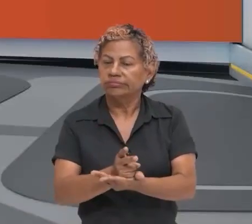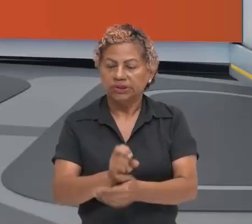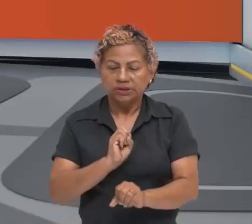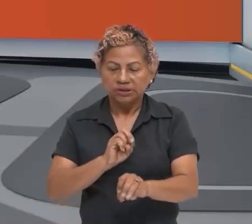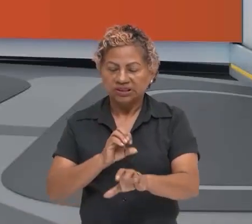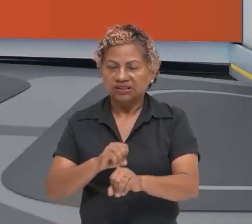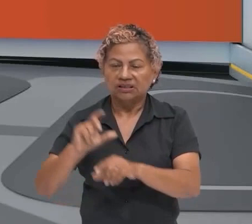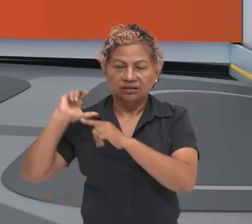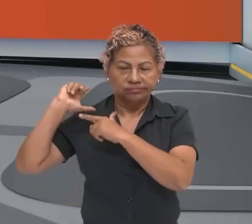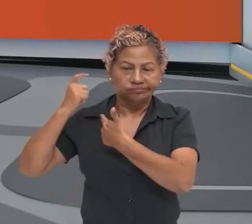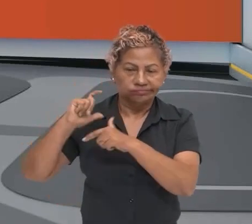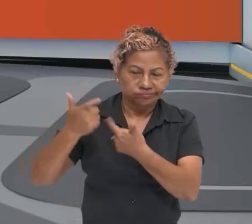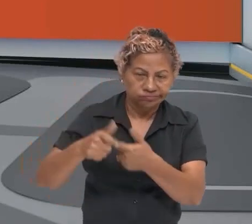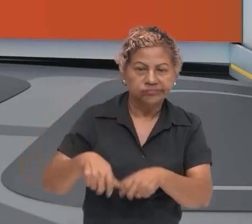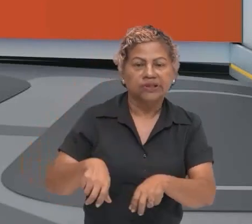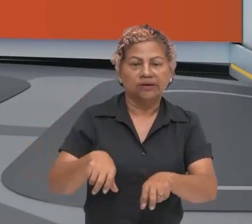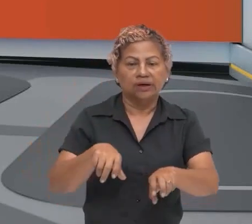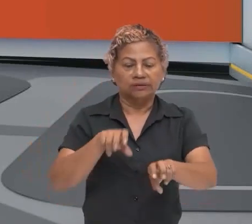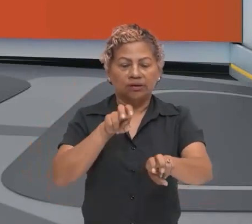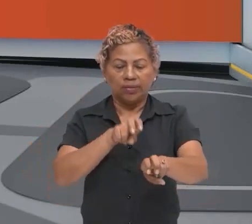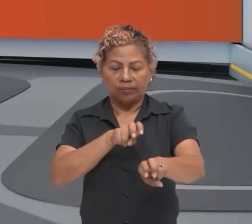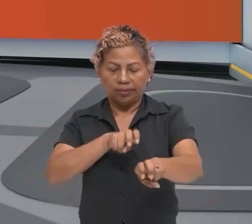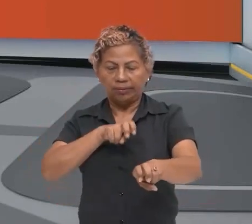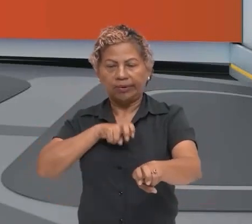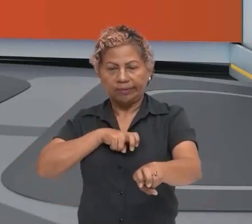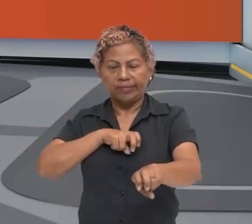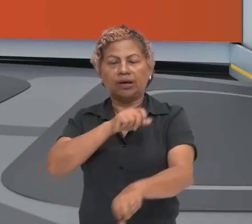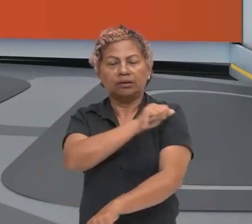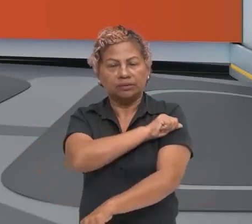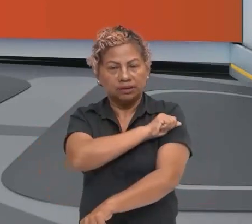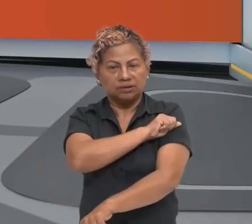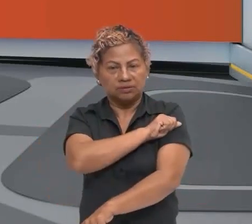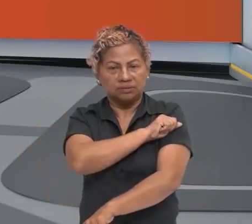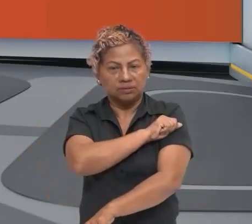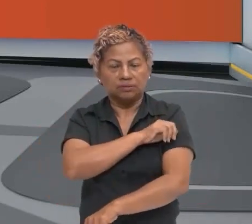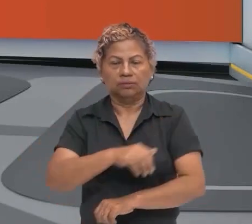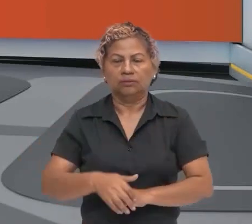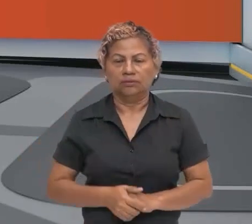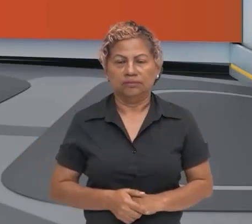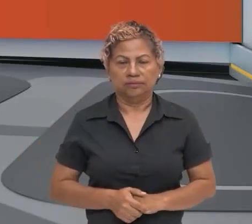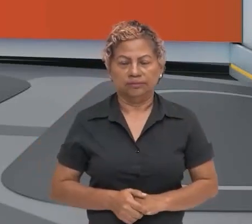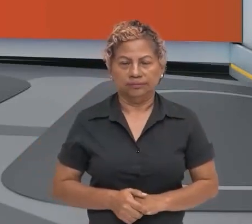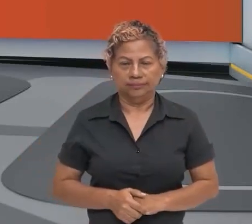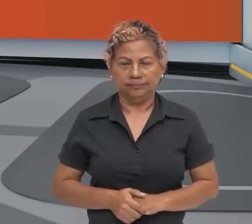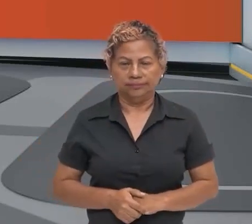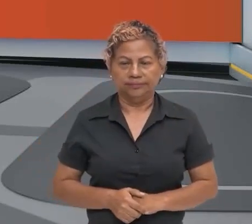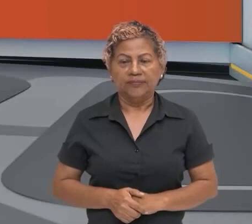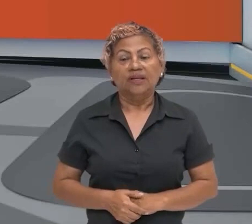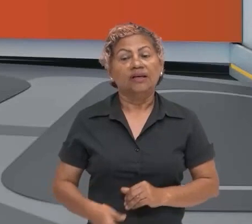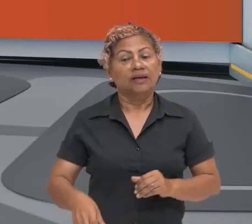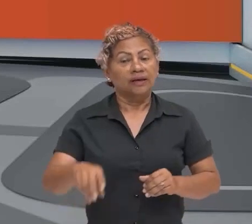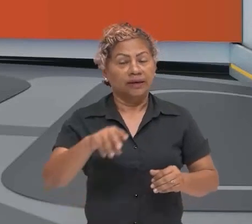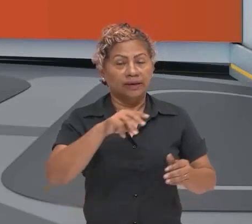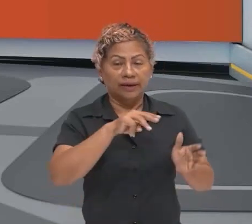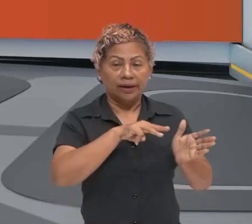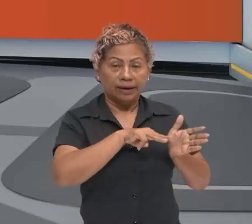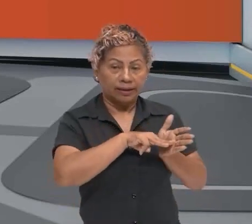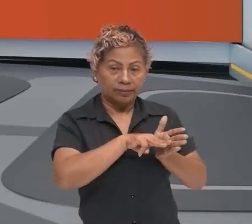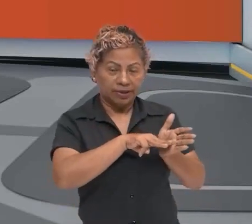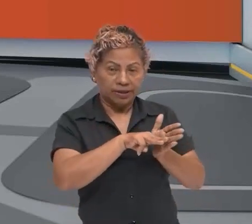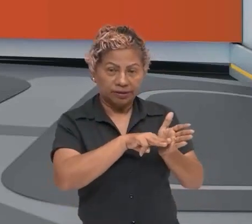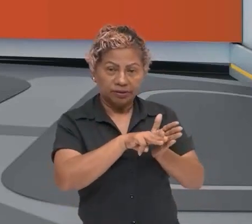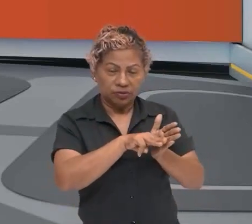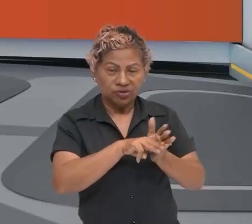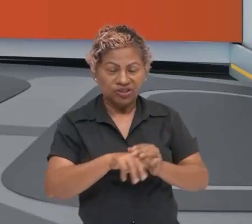nas carteiras, na verdade, enfileirados, certo? E aí aquela metodologia. Quem é